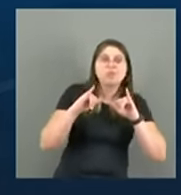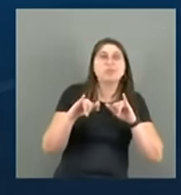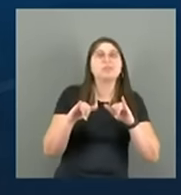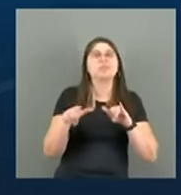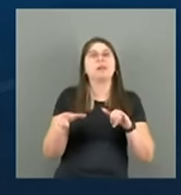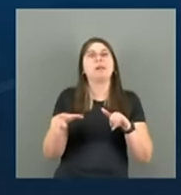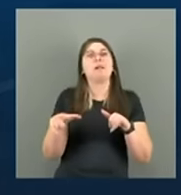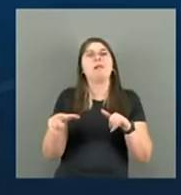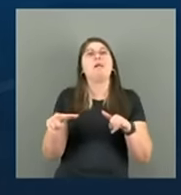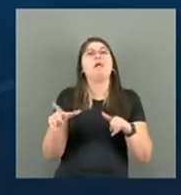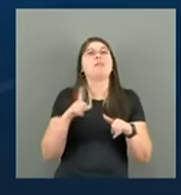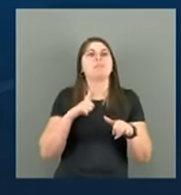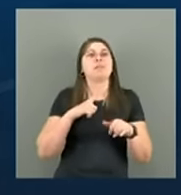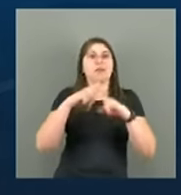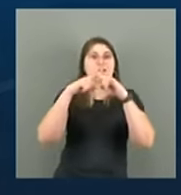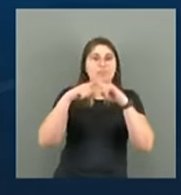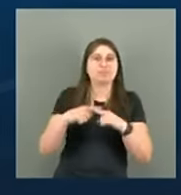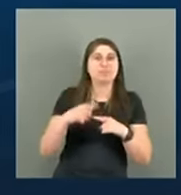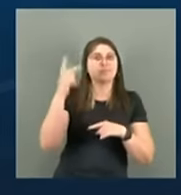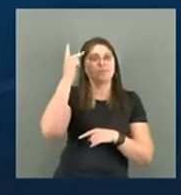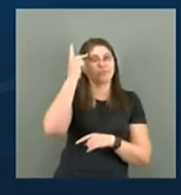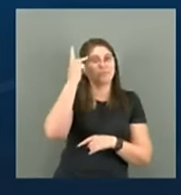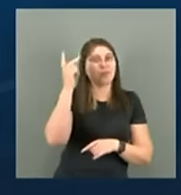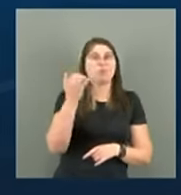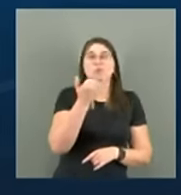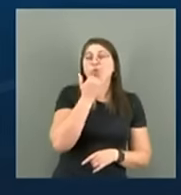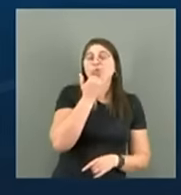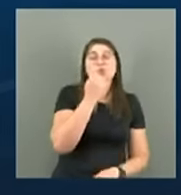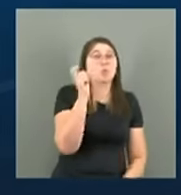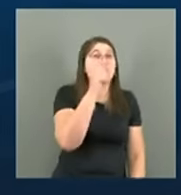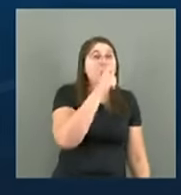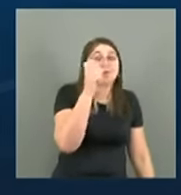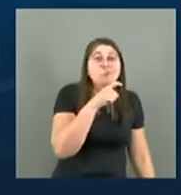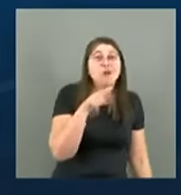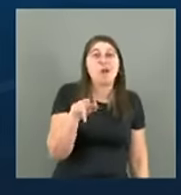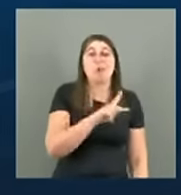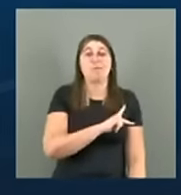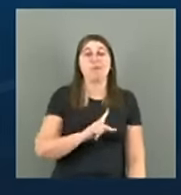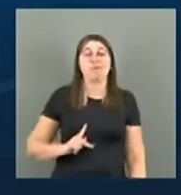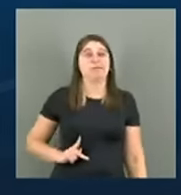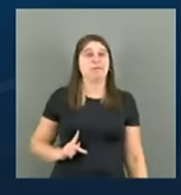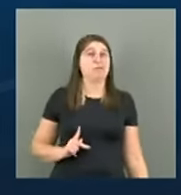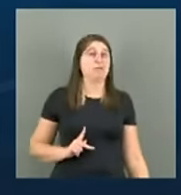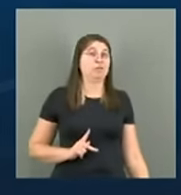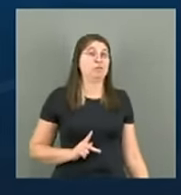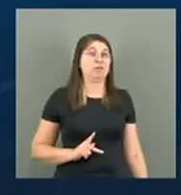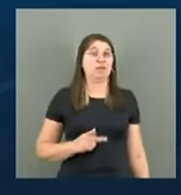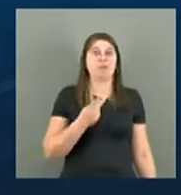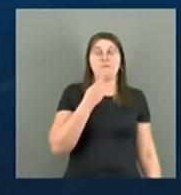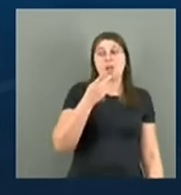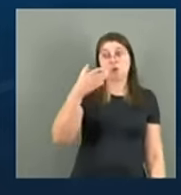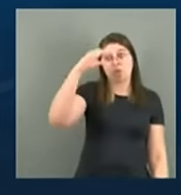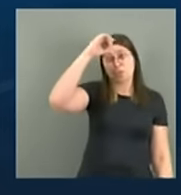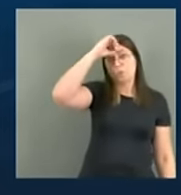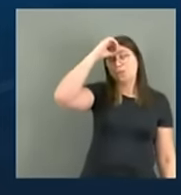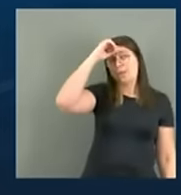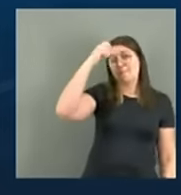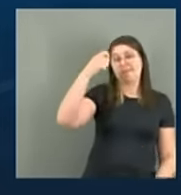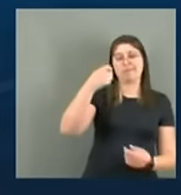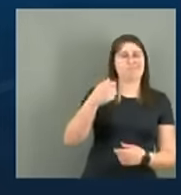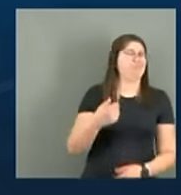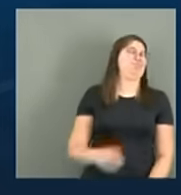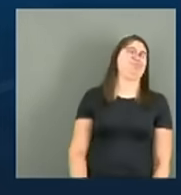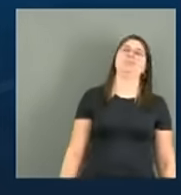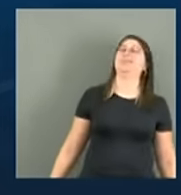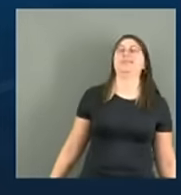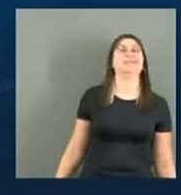e Olímpia. Desculpa, mentirosos. Presidente totalmente fechado comigo e falou que não sabia dos esquemas. Isso é ridículo. Aí,